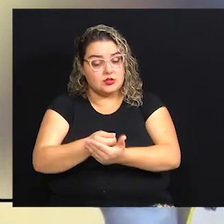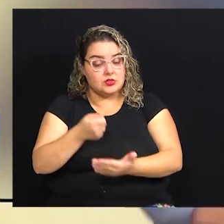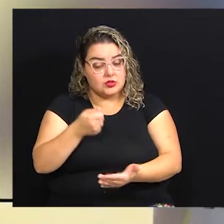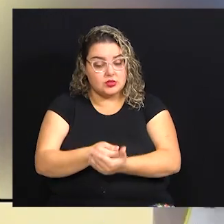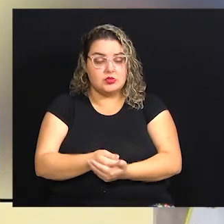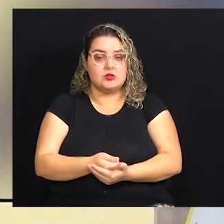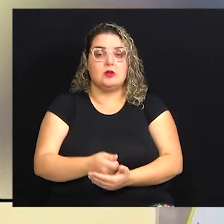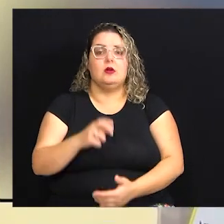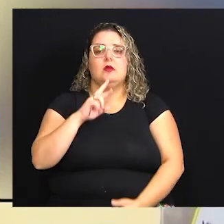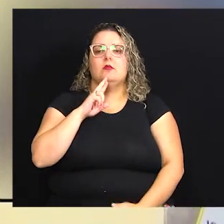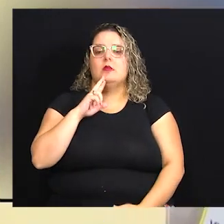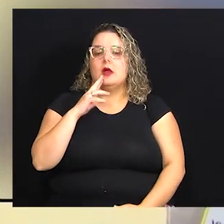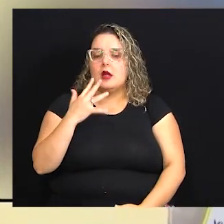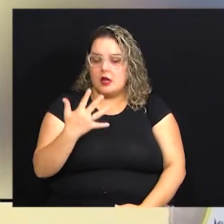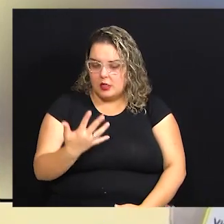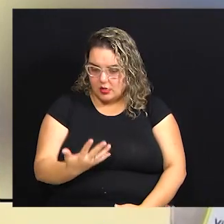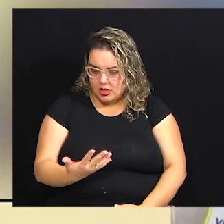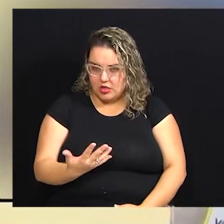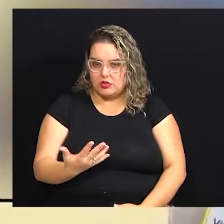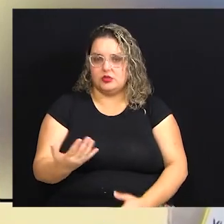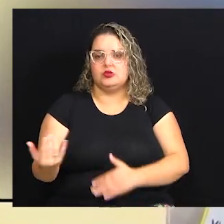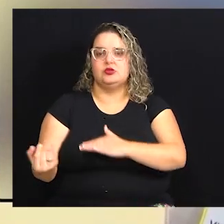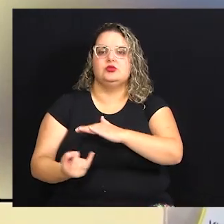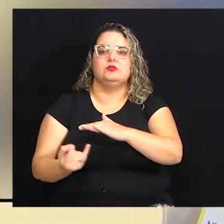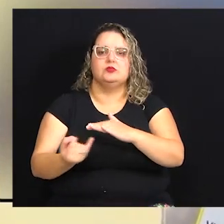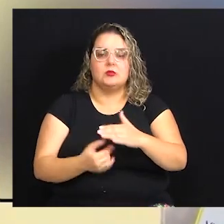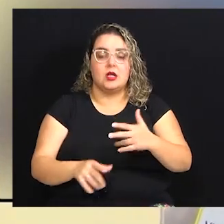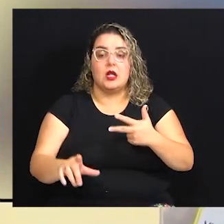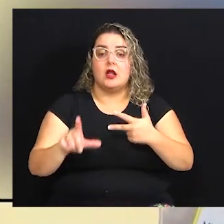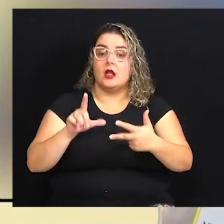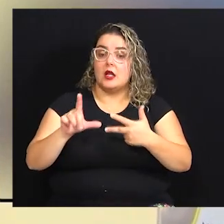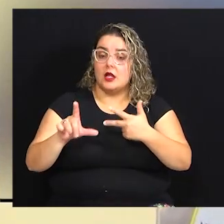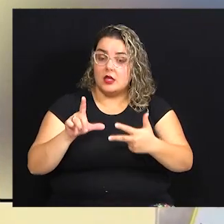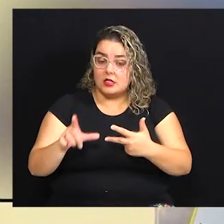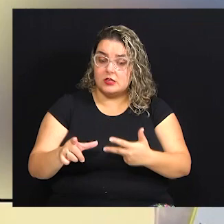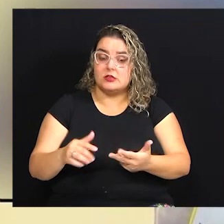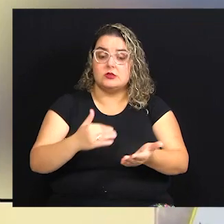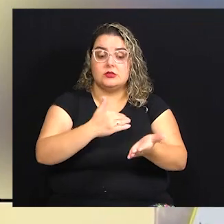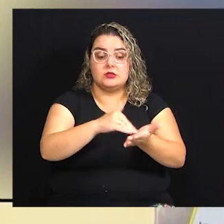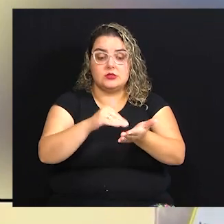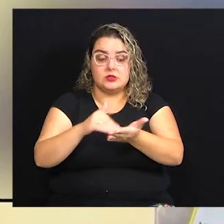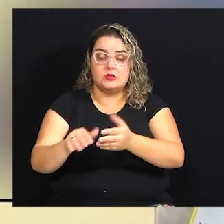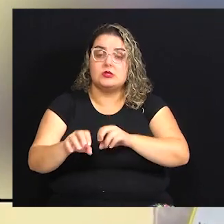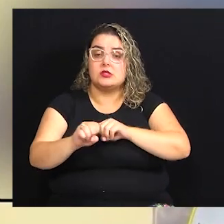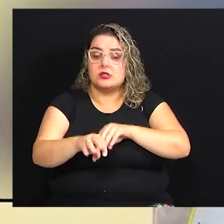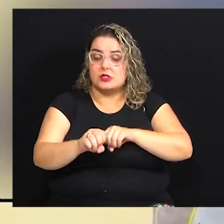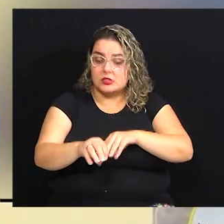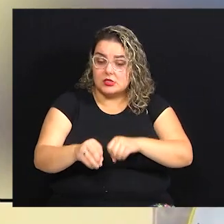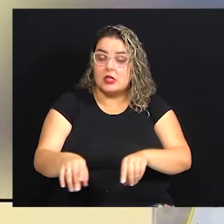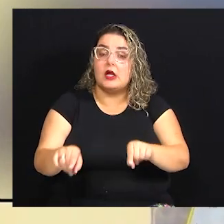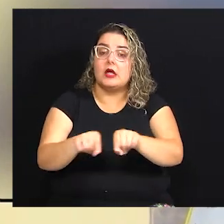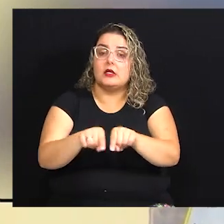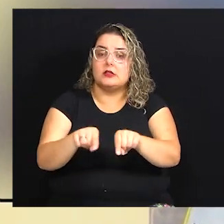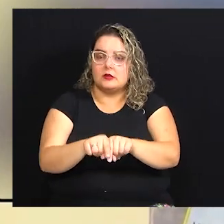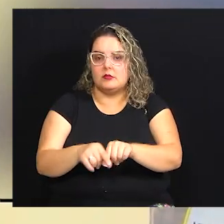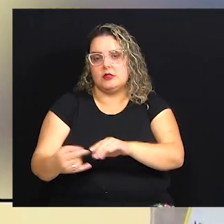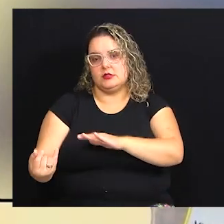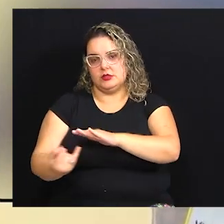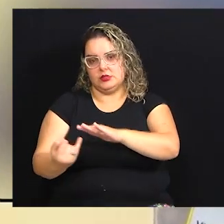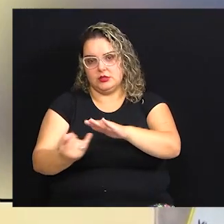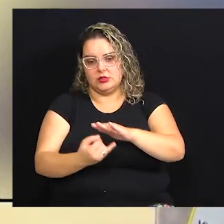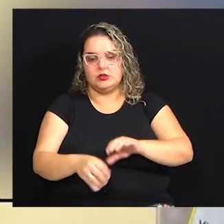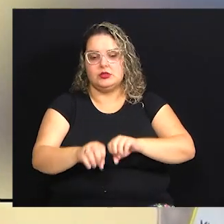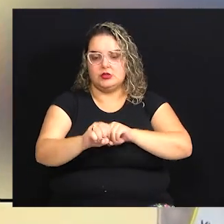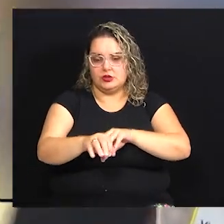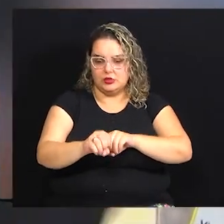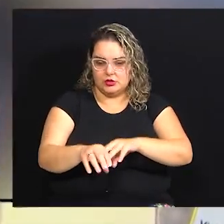uma resposta das instituições legislativas, das secretarias de educação e também das